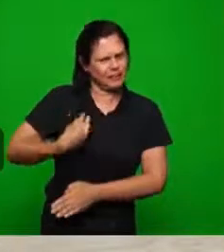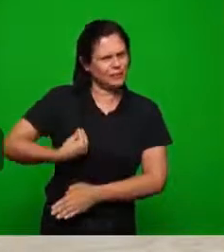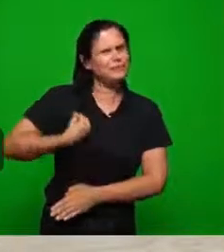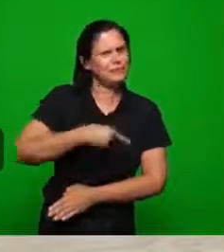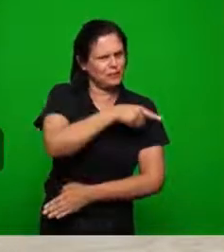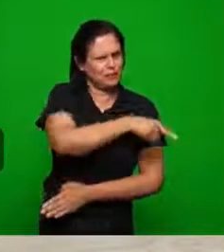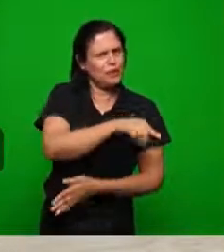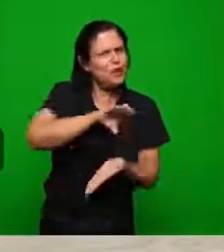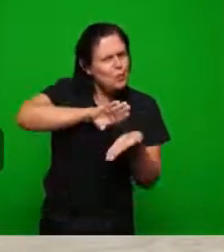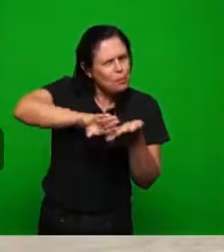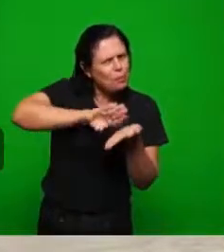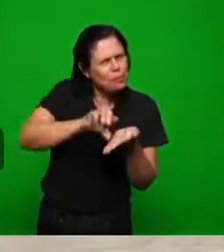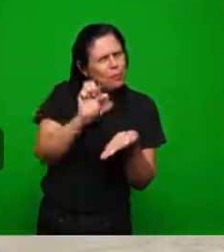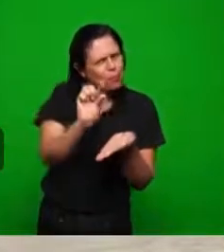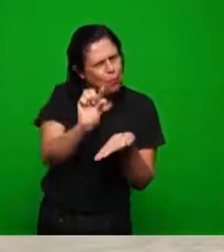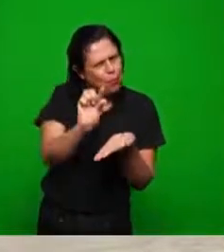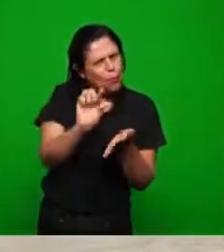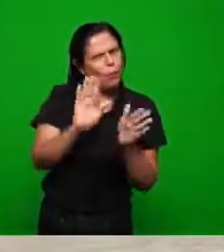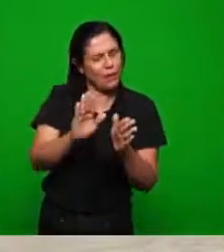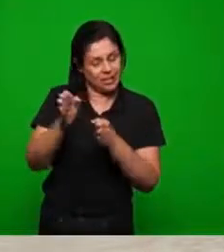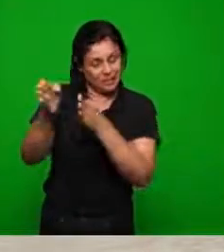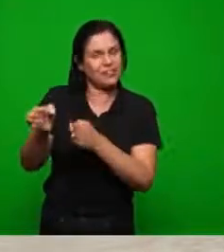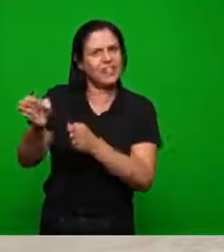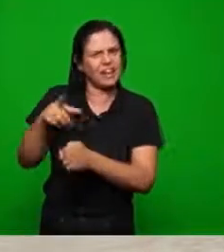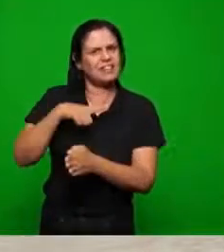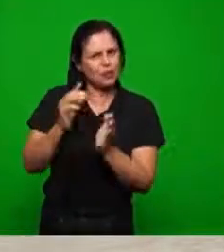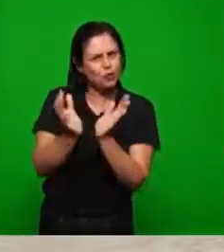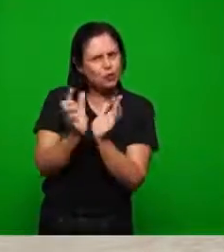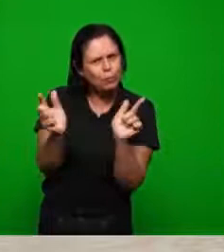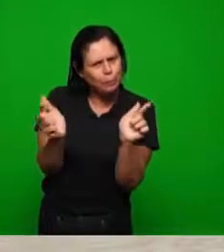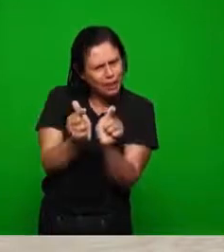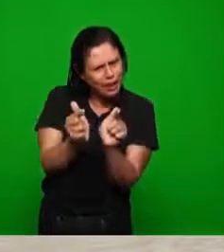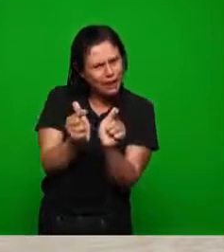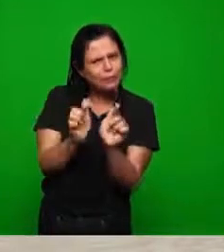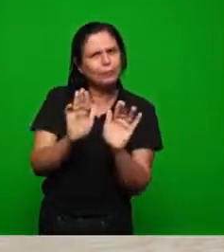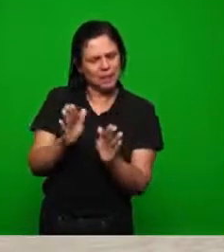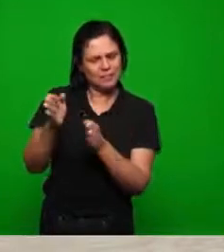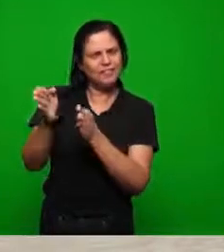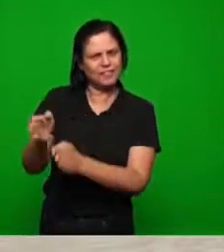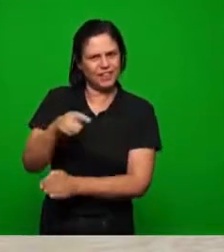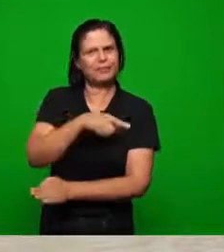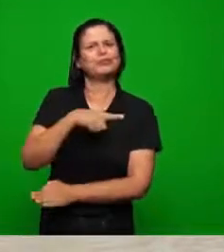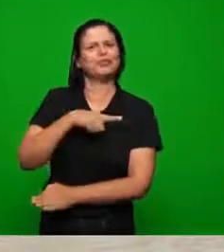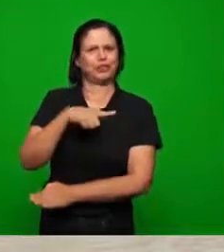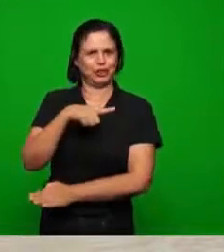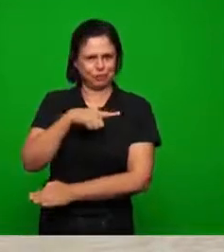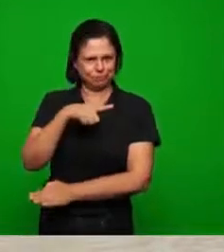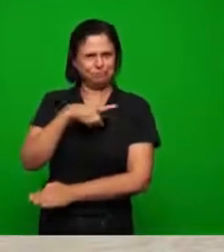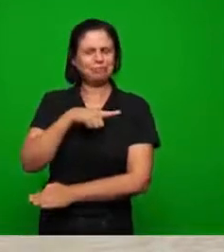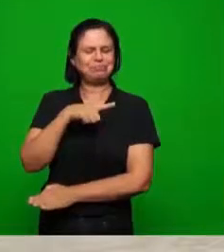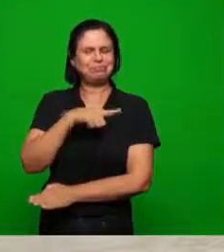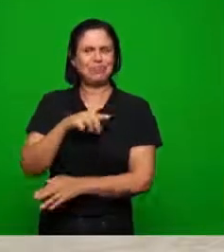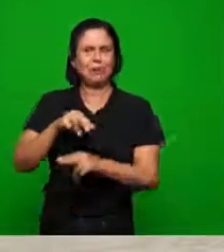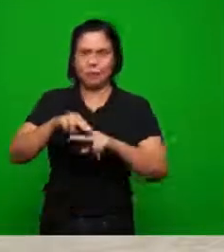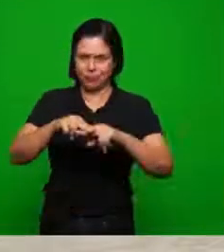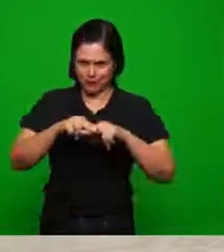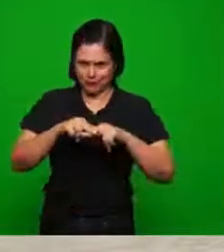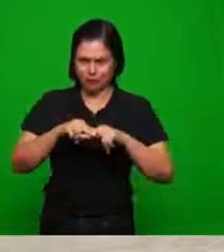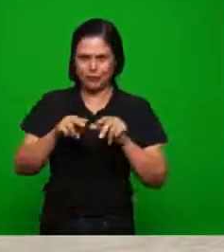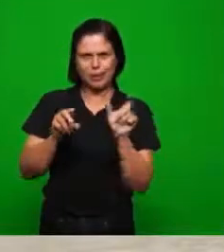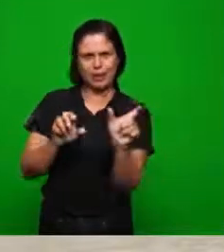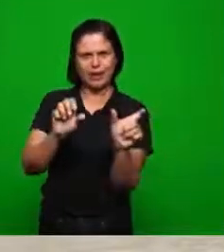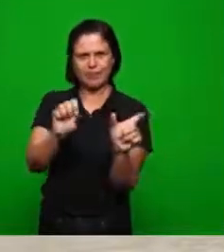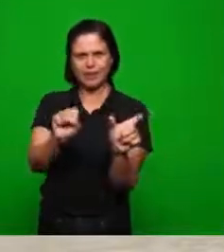aqui, eram poucos, mas eram os fiéis, eram os remanescentes, os restantes fiéis que o Senhor tinha ali em Sardes. Por isso a palavra